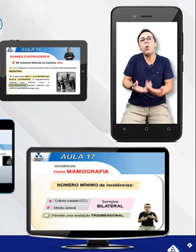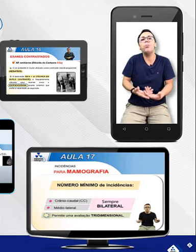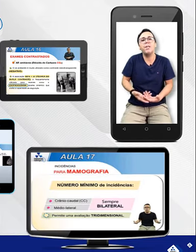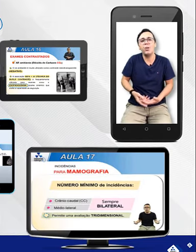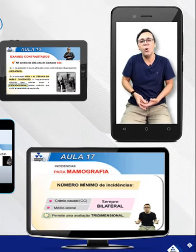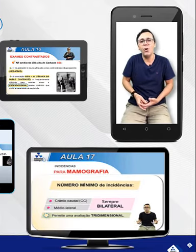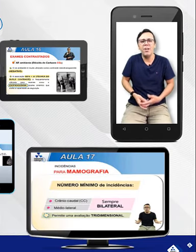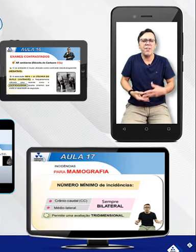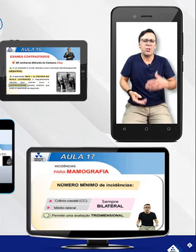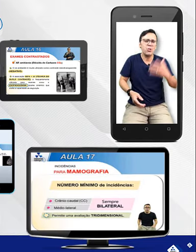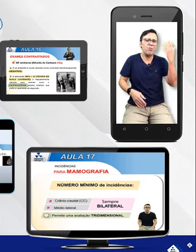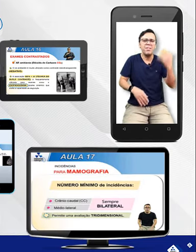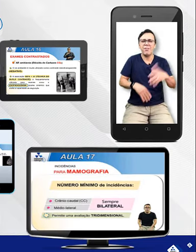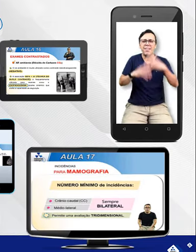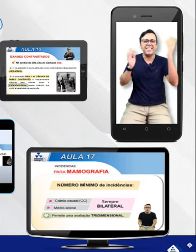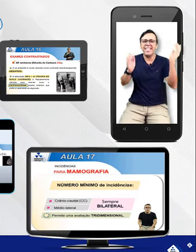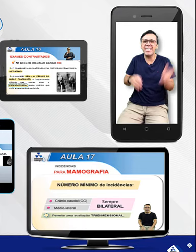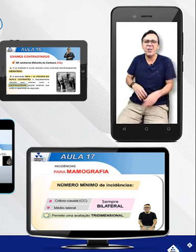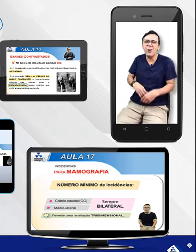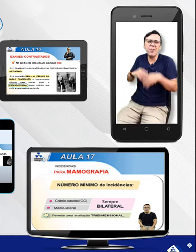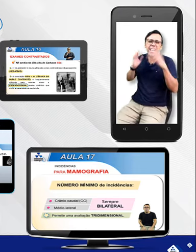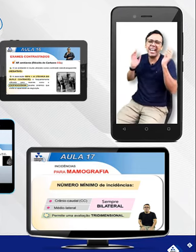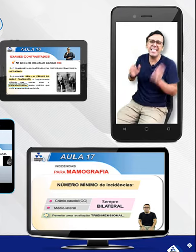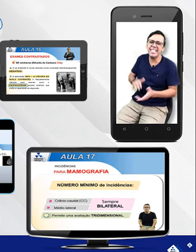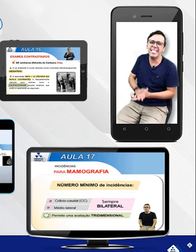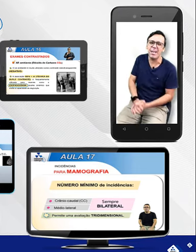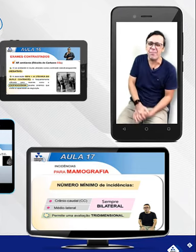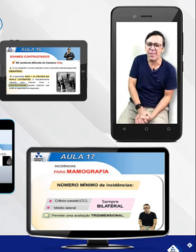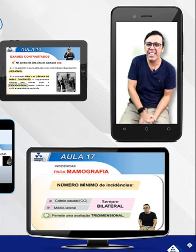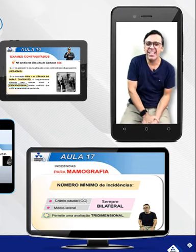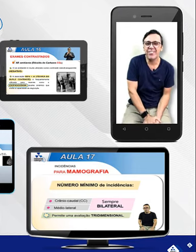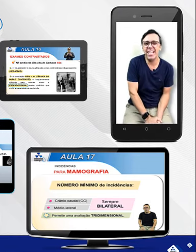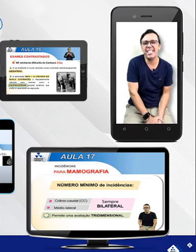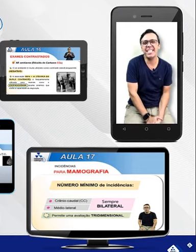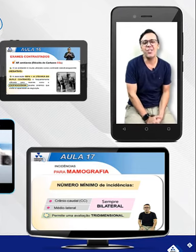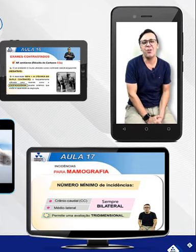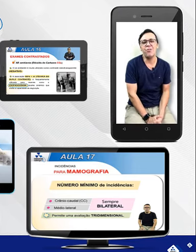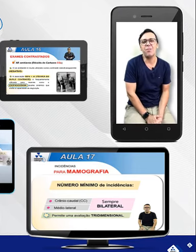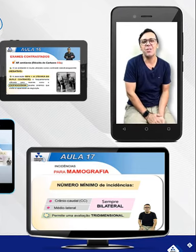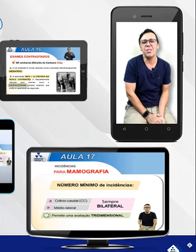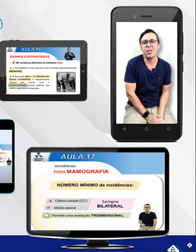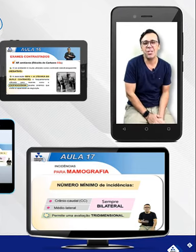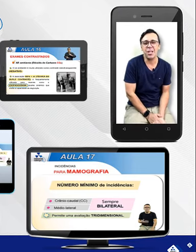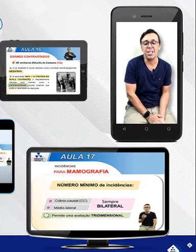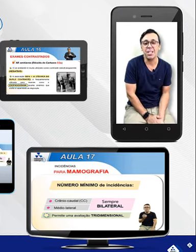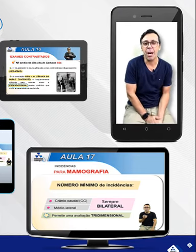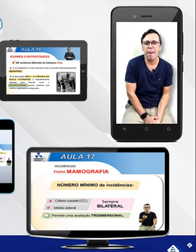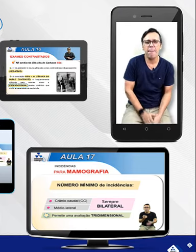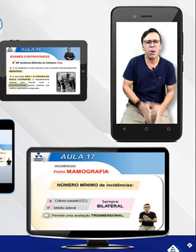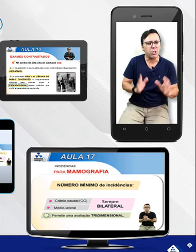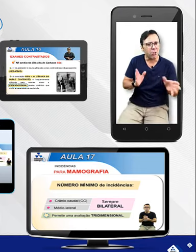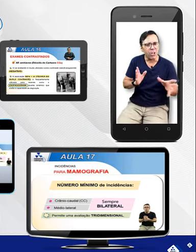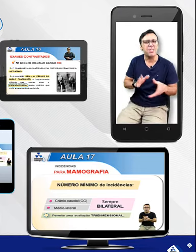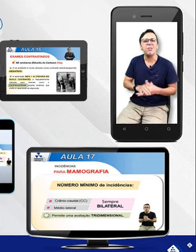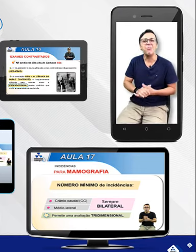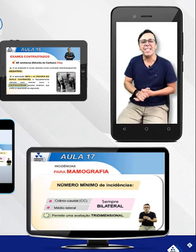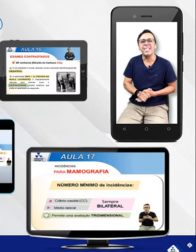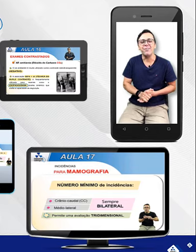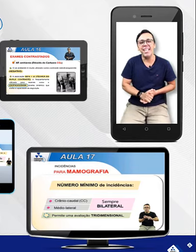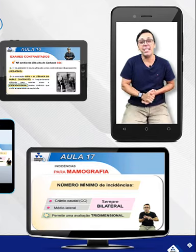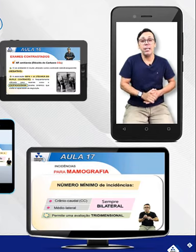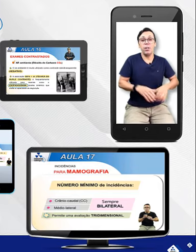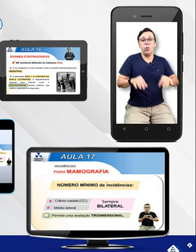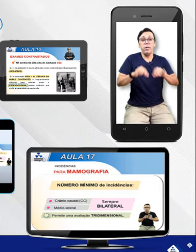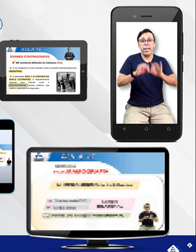no seu computador, na chuva, na fazenda ou numa casinha de sapê. Beleza, gente? Conforme dizia a nossa querida Paula Toller, se eu não me